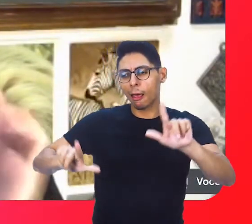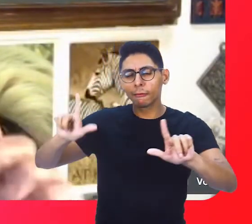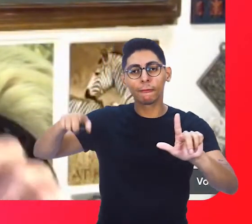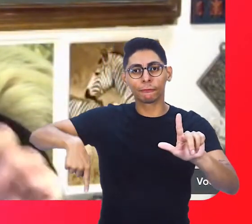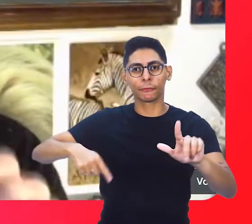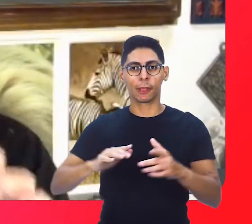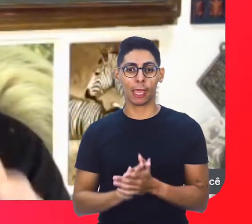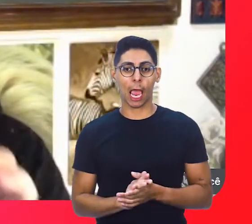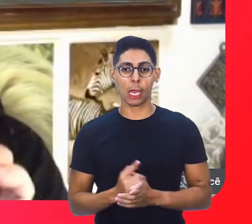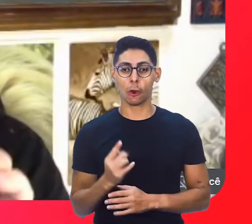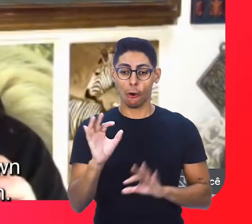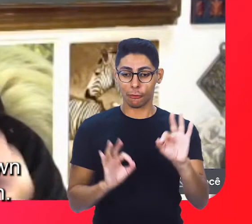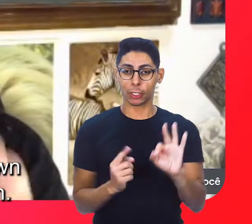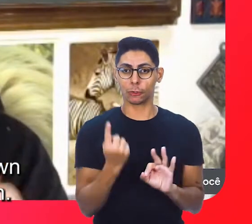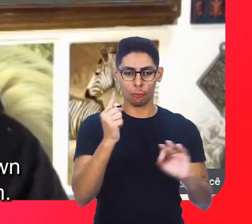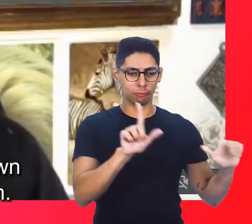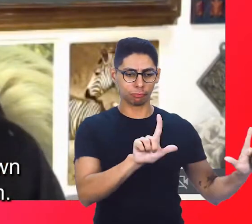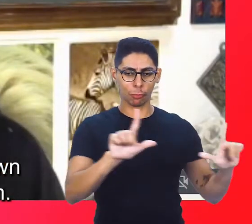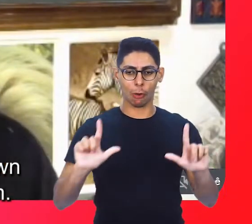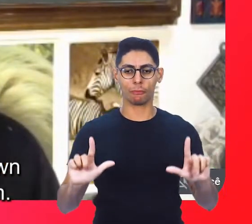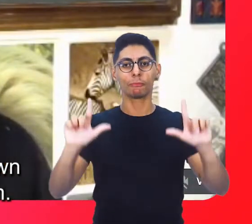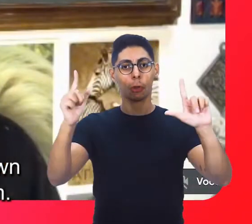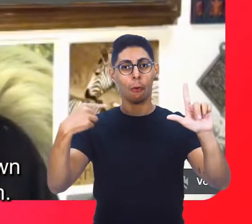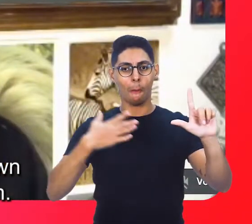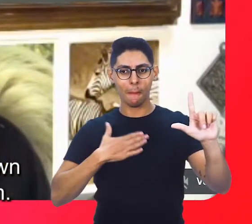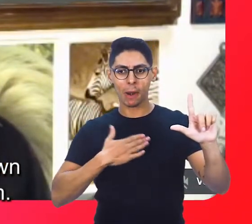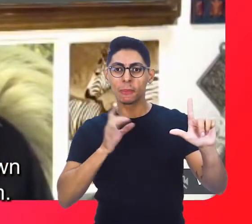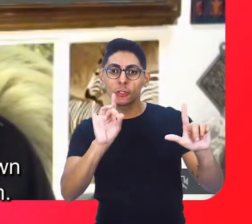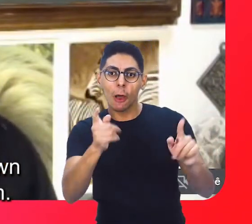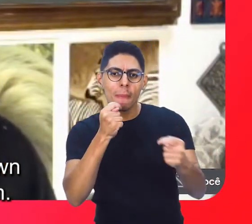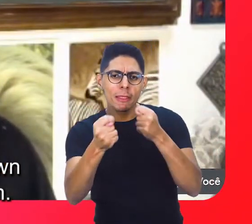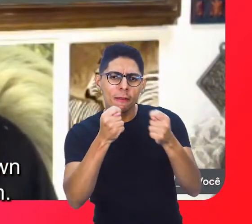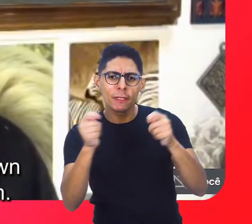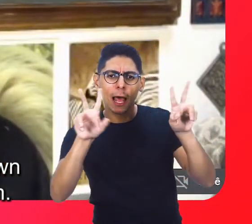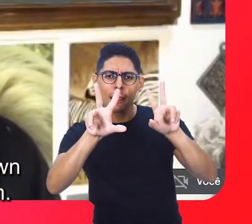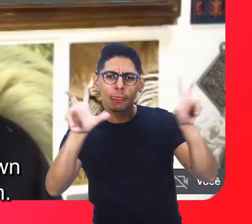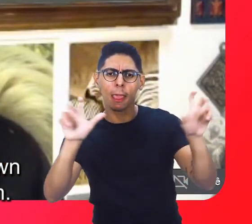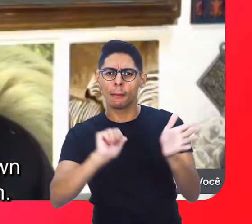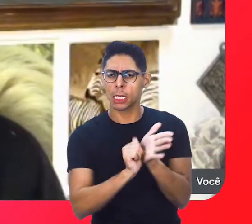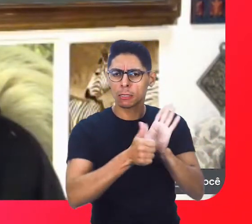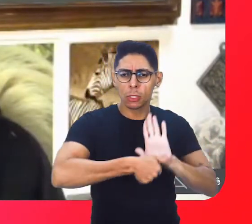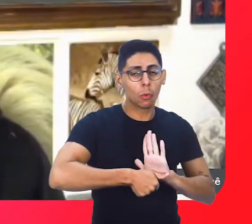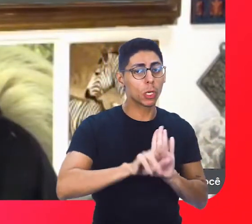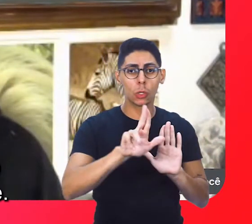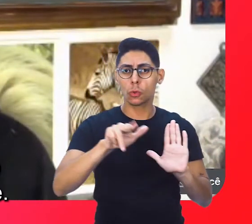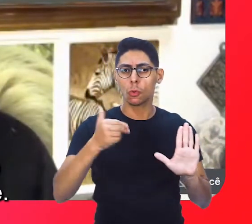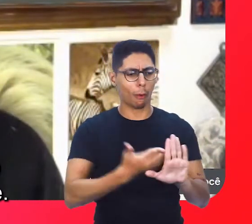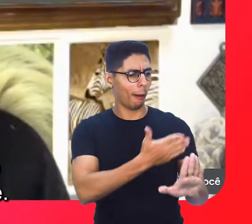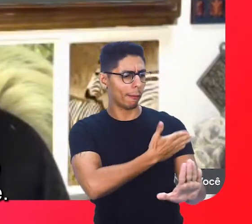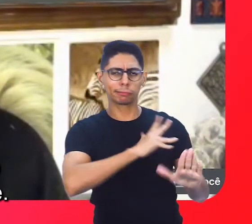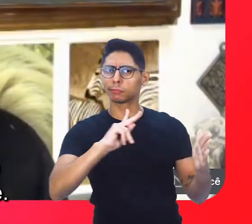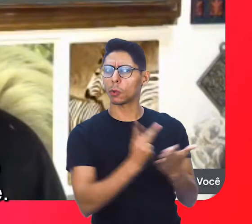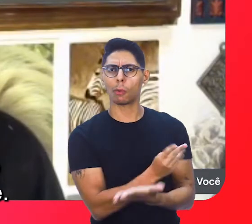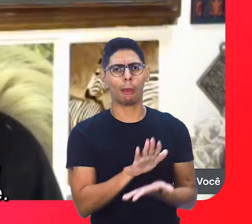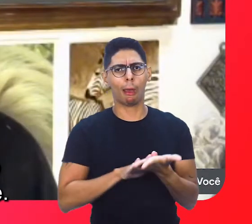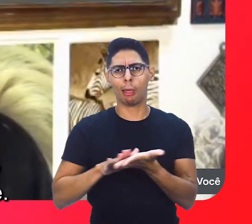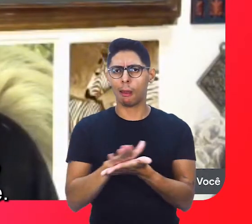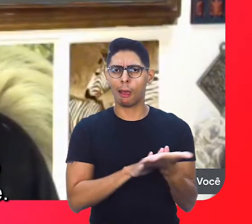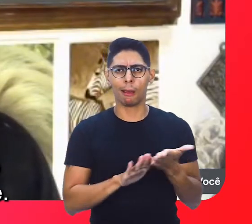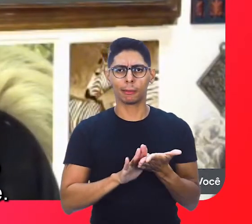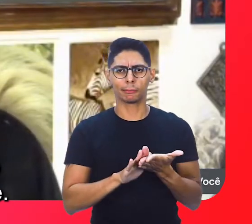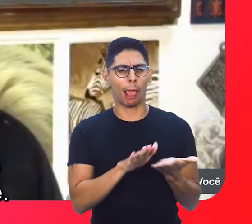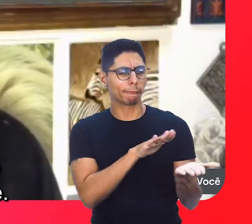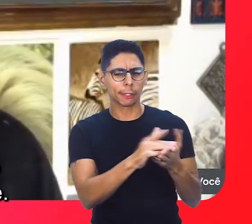dedicou um bloco do programa a me entrevistar sobre síndrome de Down, que ela nunca tinha feito com ninguém, para nenhum livro, na